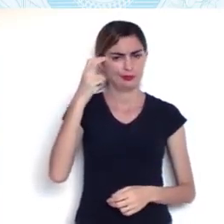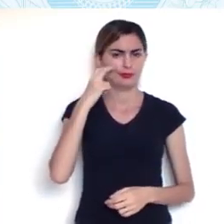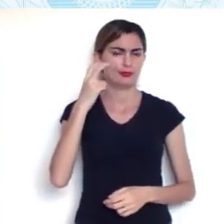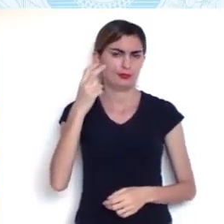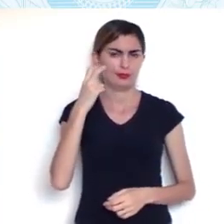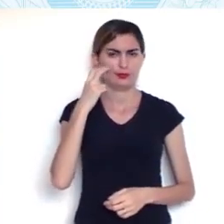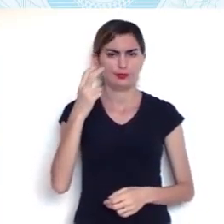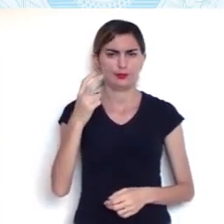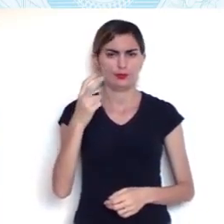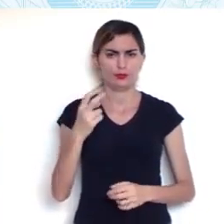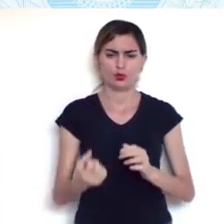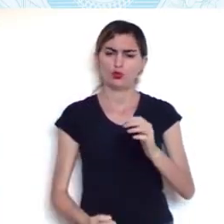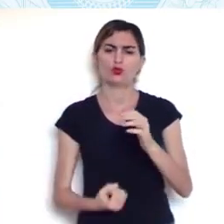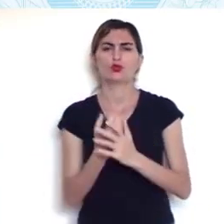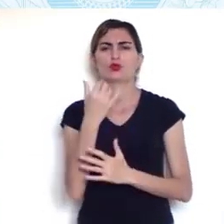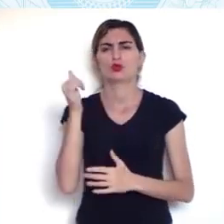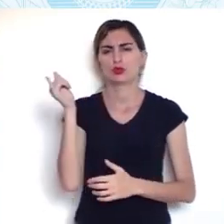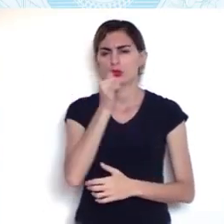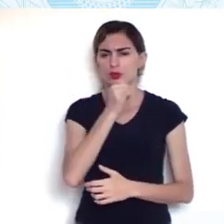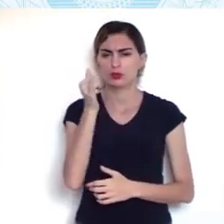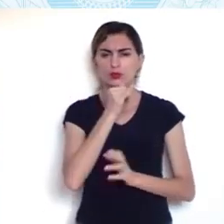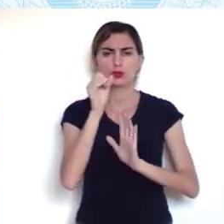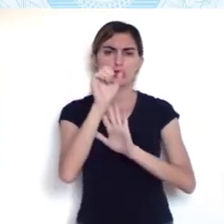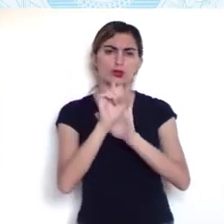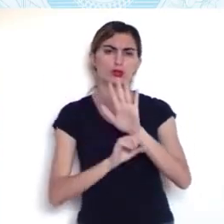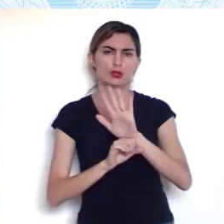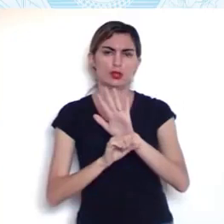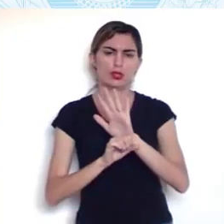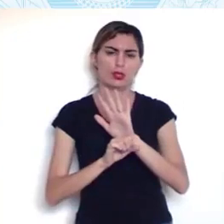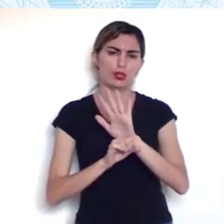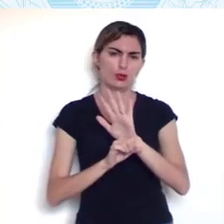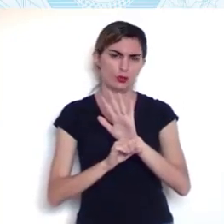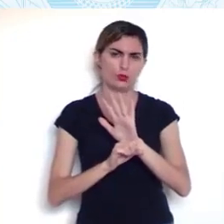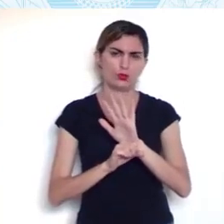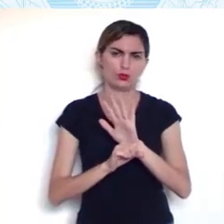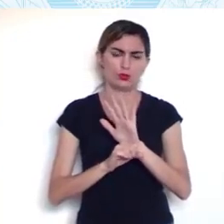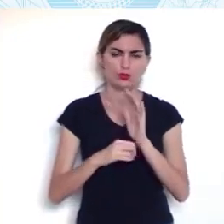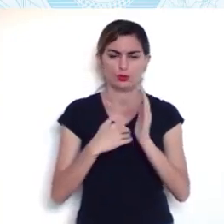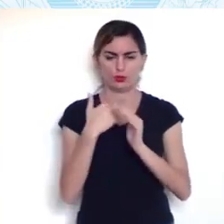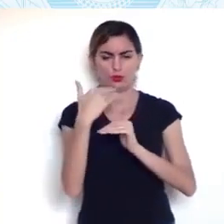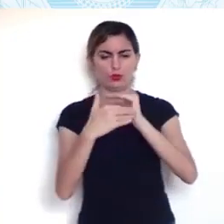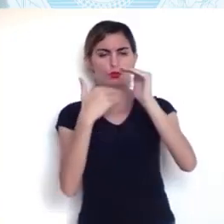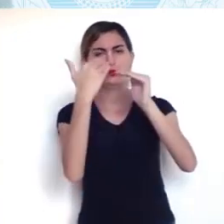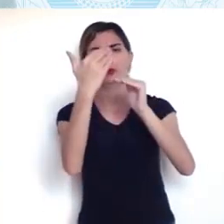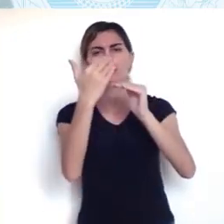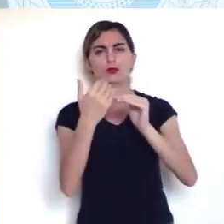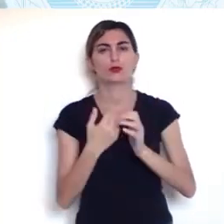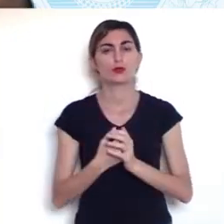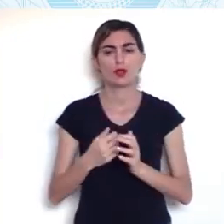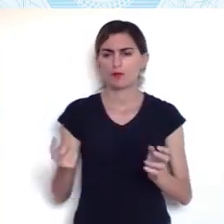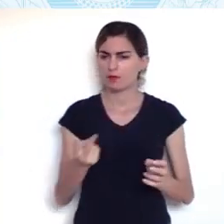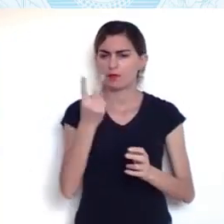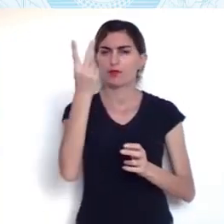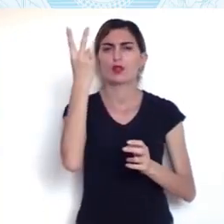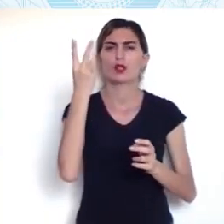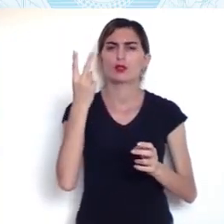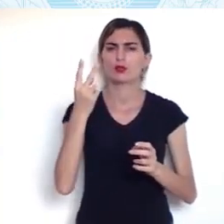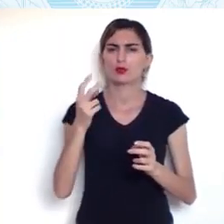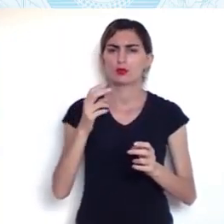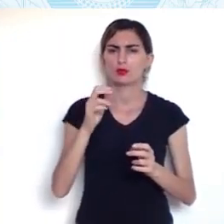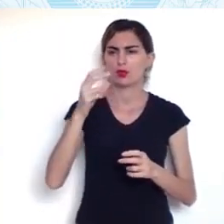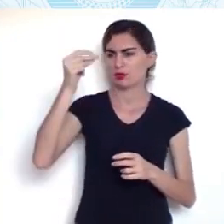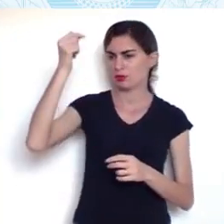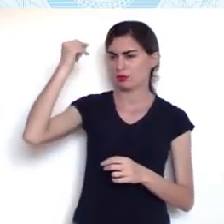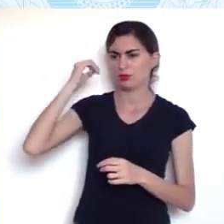intelectual, pessoal, surgido na Itália no século XIV, na fase do 300, e que valorizou o que é a